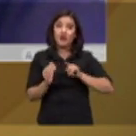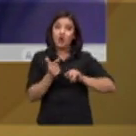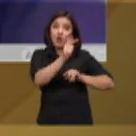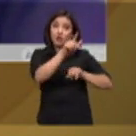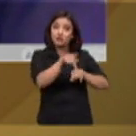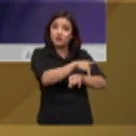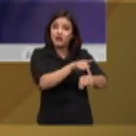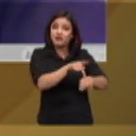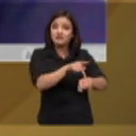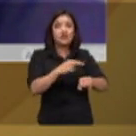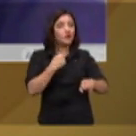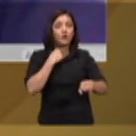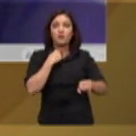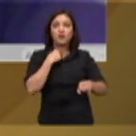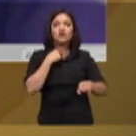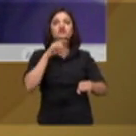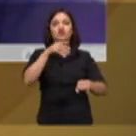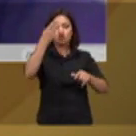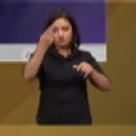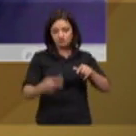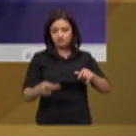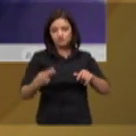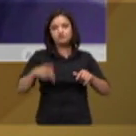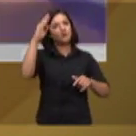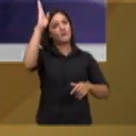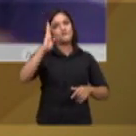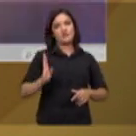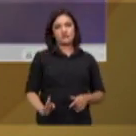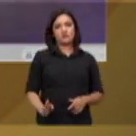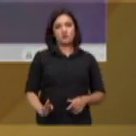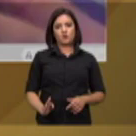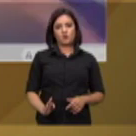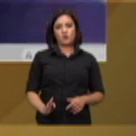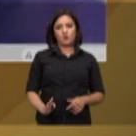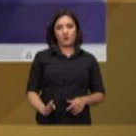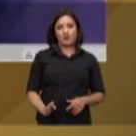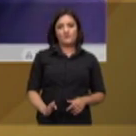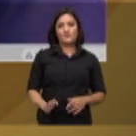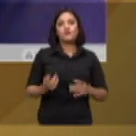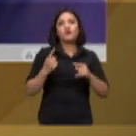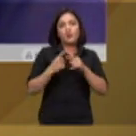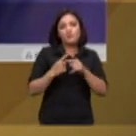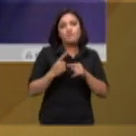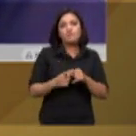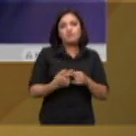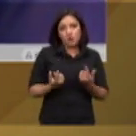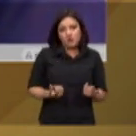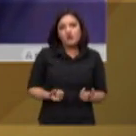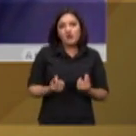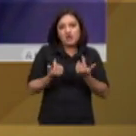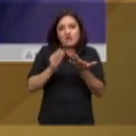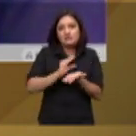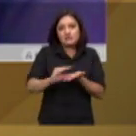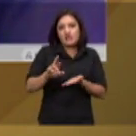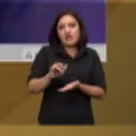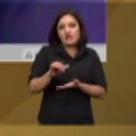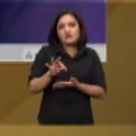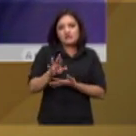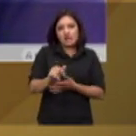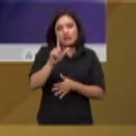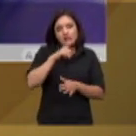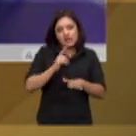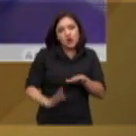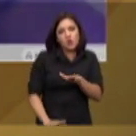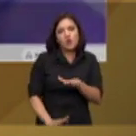internacionalizada. A lógica do decreto é apenas e tão somente, sendo finita essa capacidade de geração de receita, como